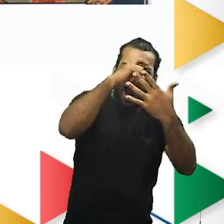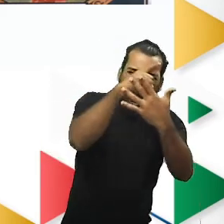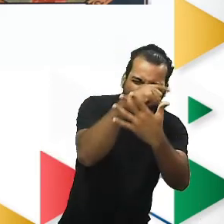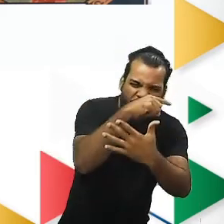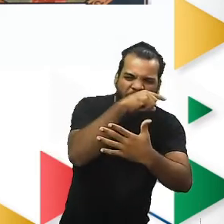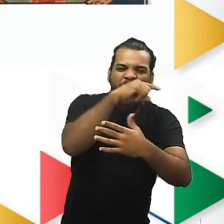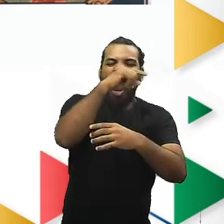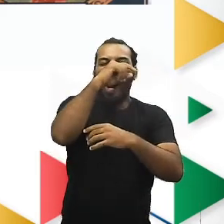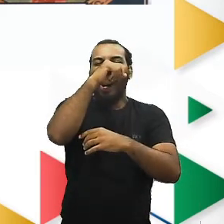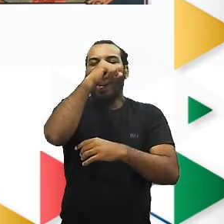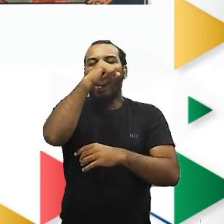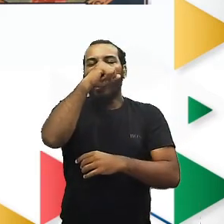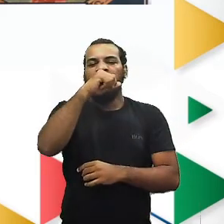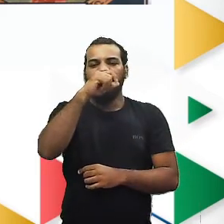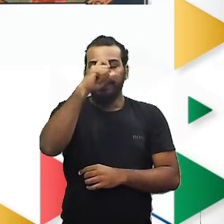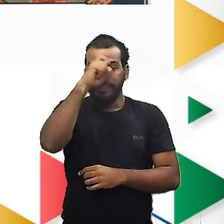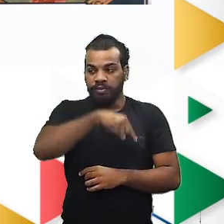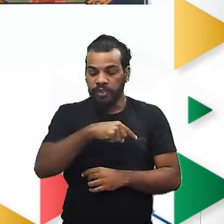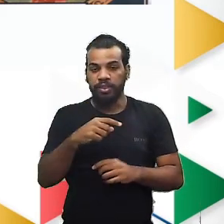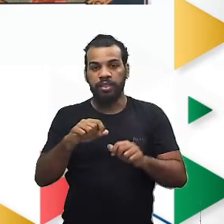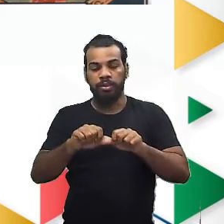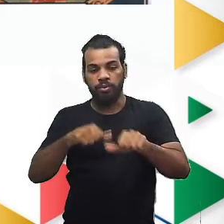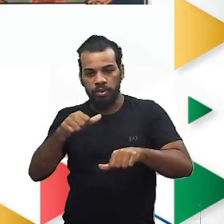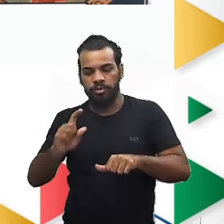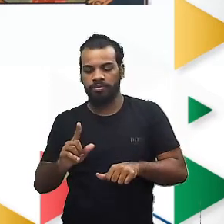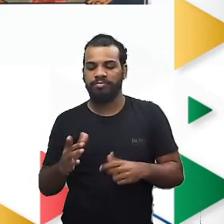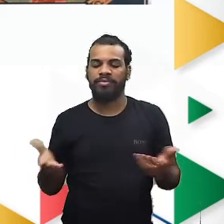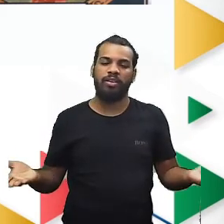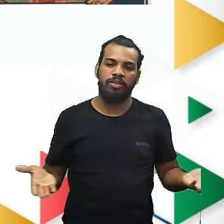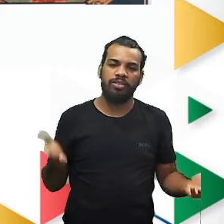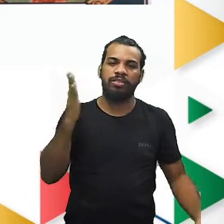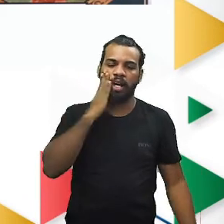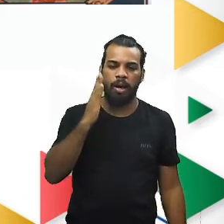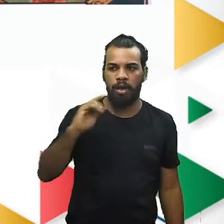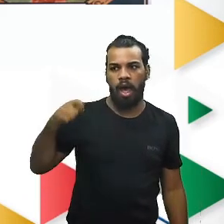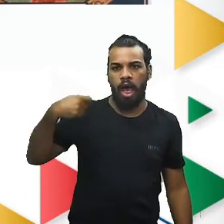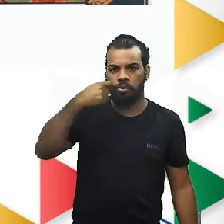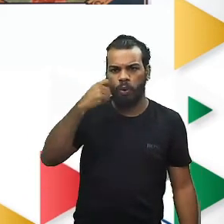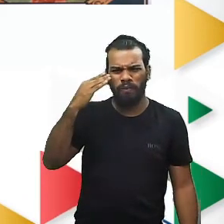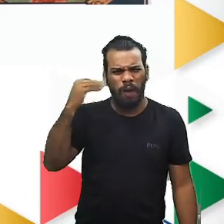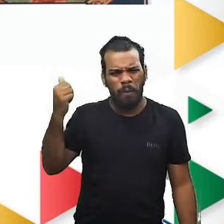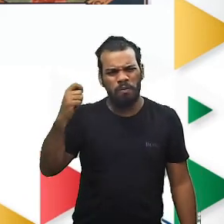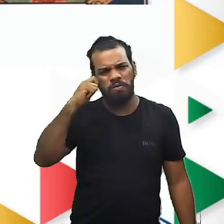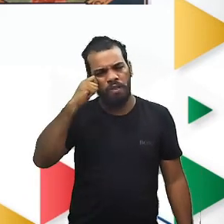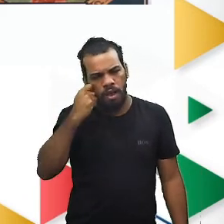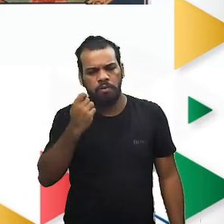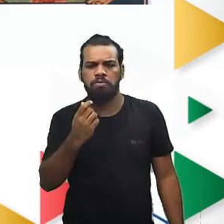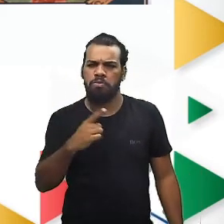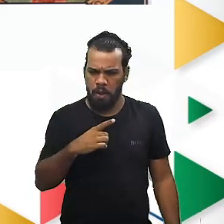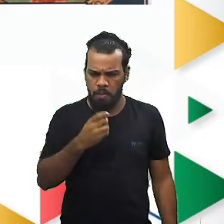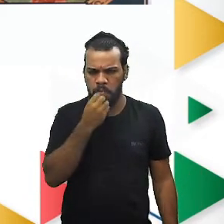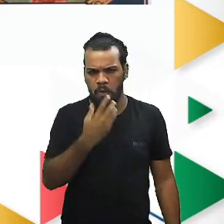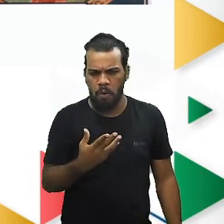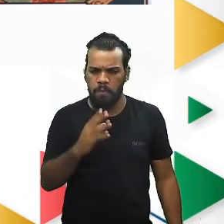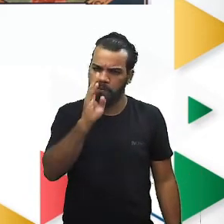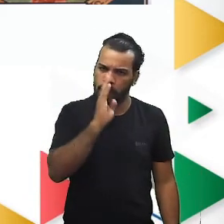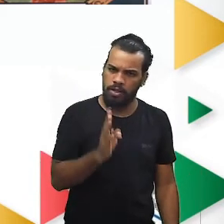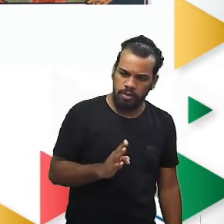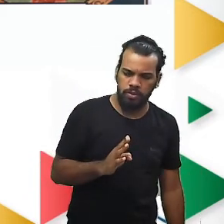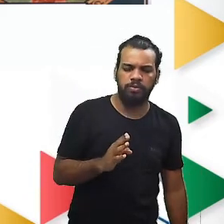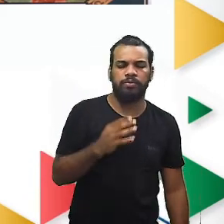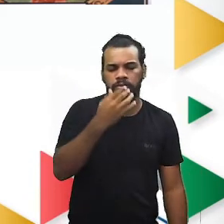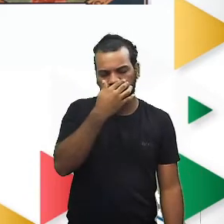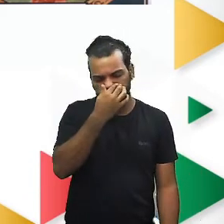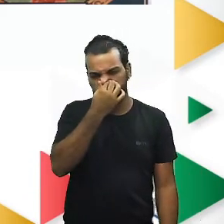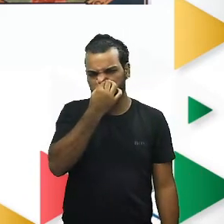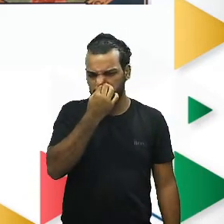já não existe mais. A gente sabe que hoje tem grandes atores, né, tanto nos Estados Unidos como no Brasil, negros,